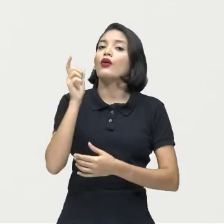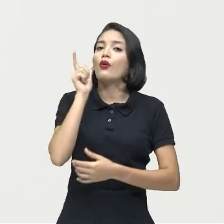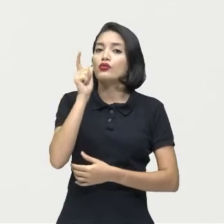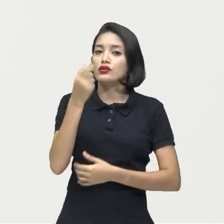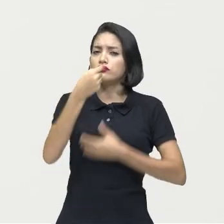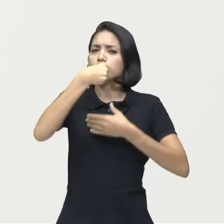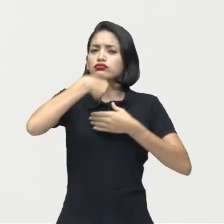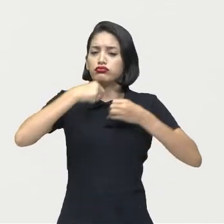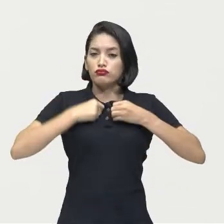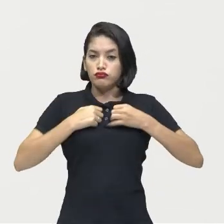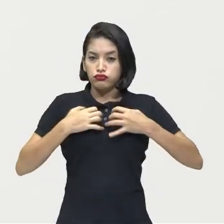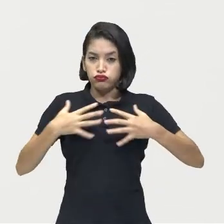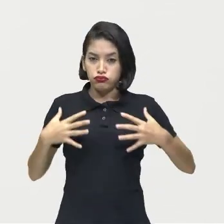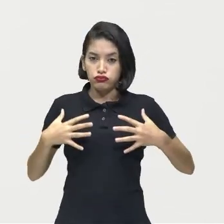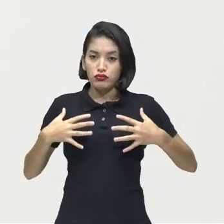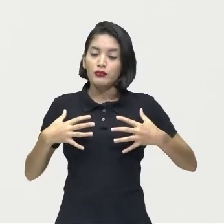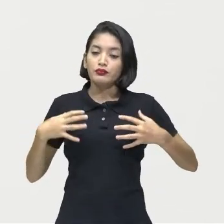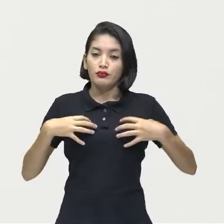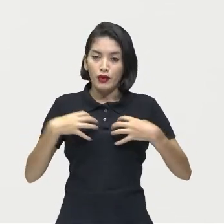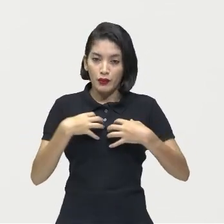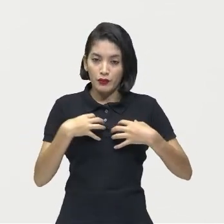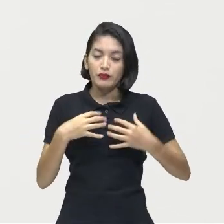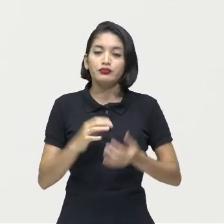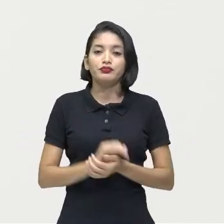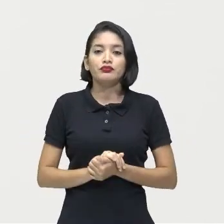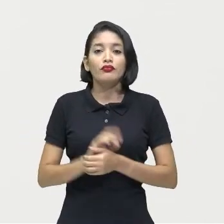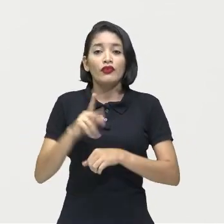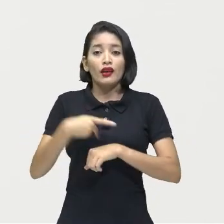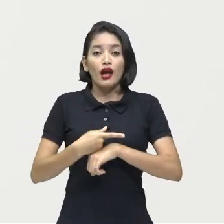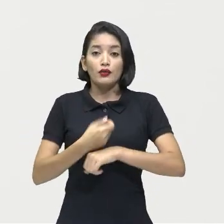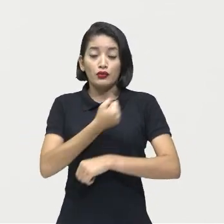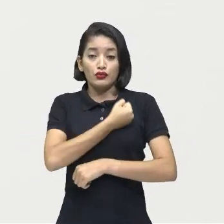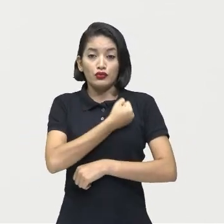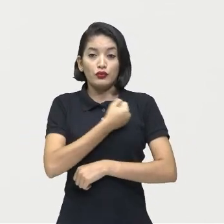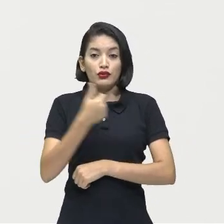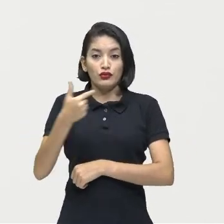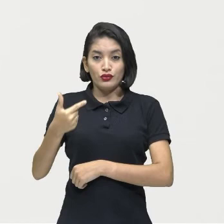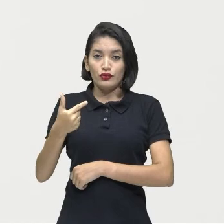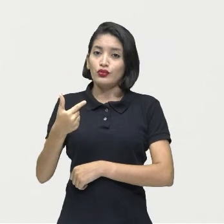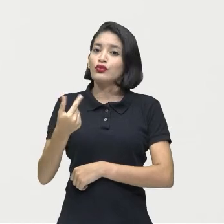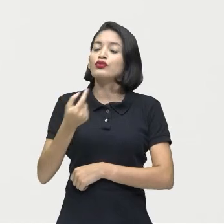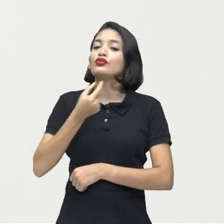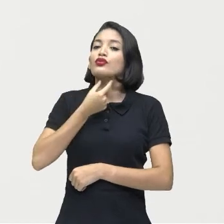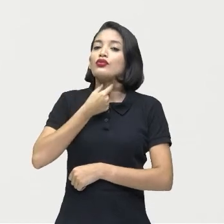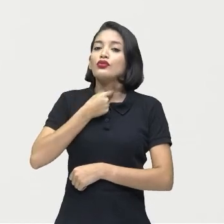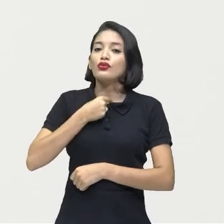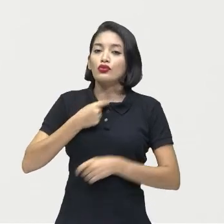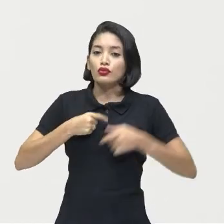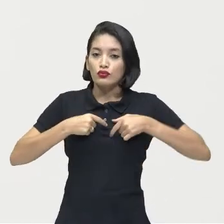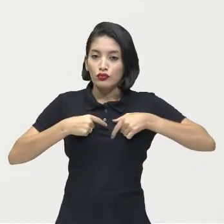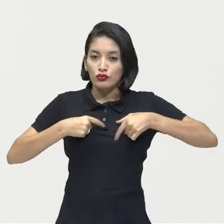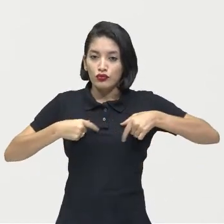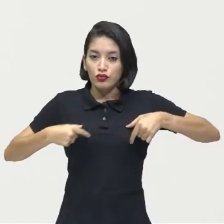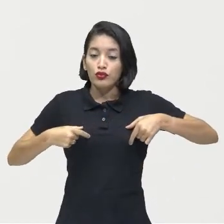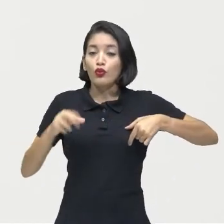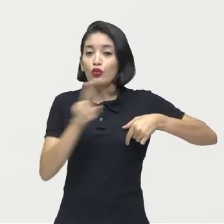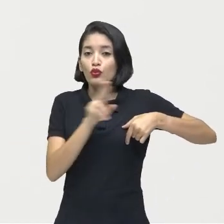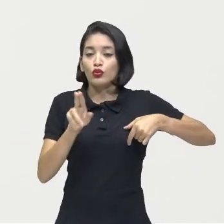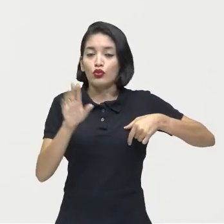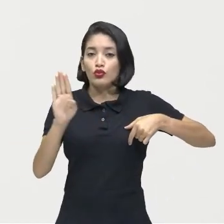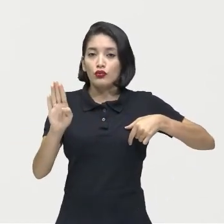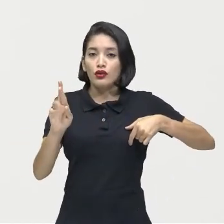pulmões. Depois ela continua aqui no número 2, onde o ar vai chegar nos brônquios, tá?